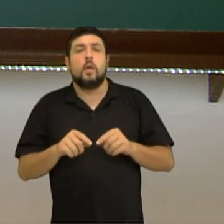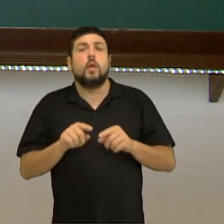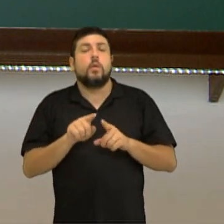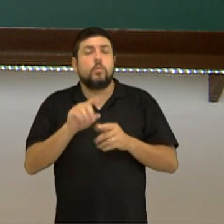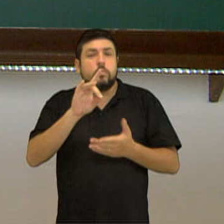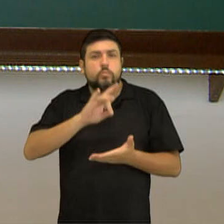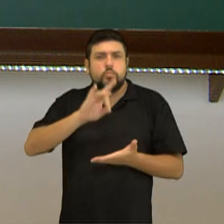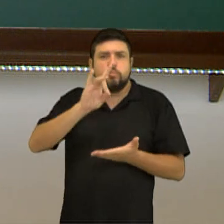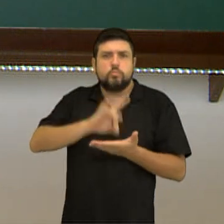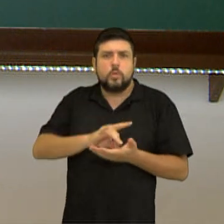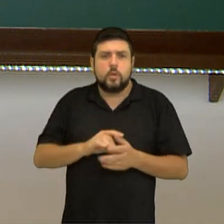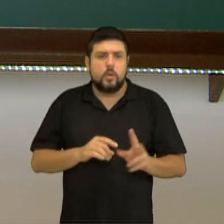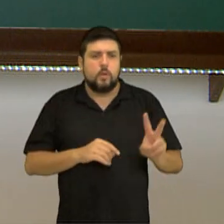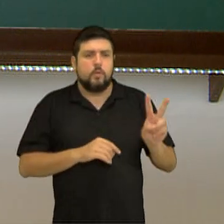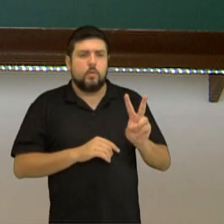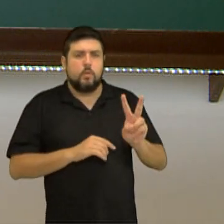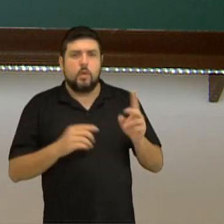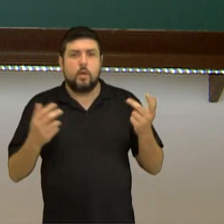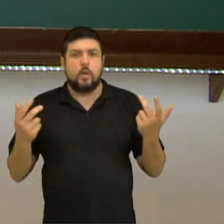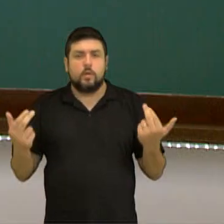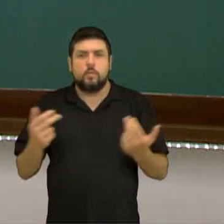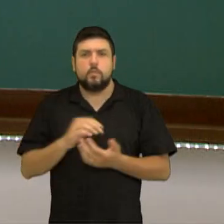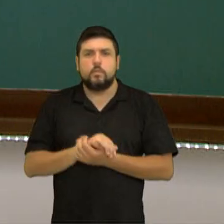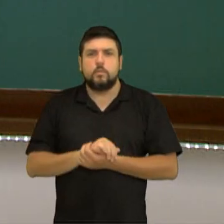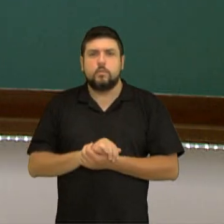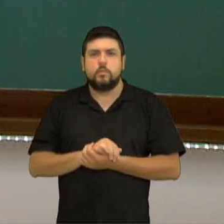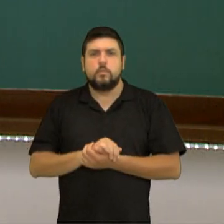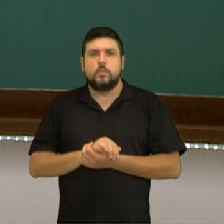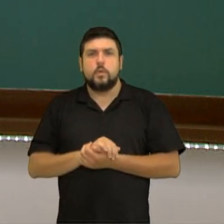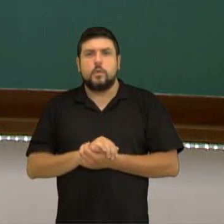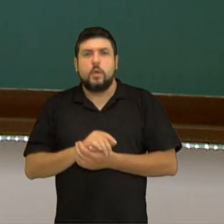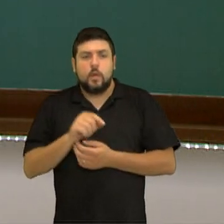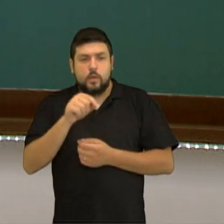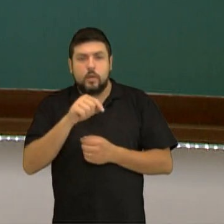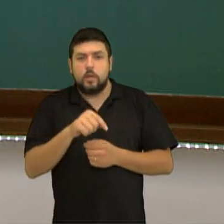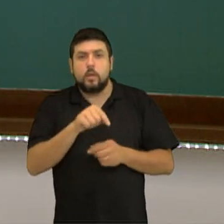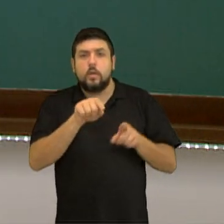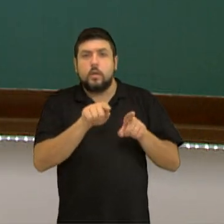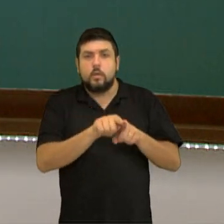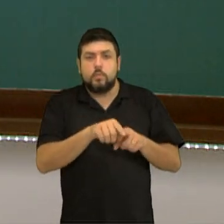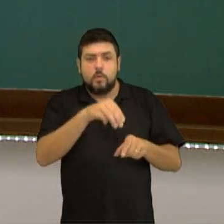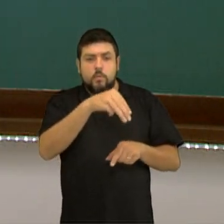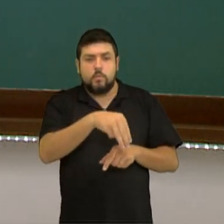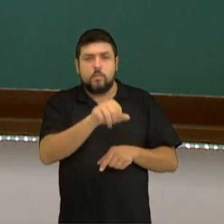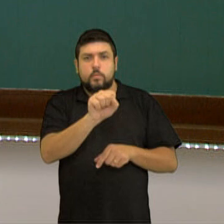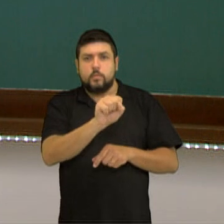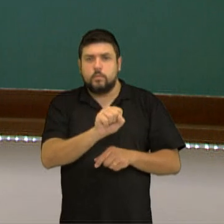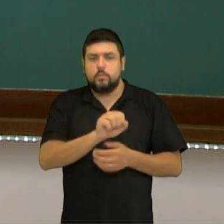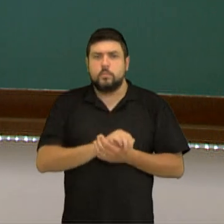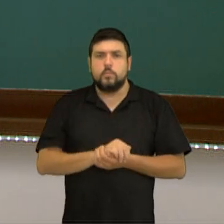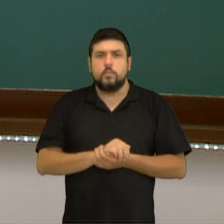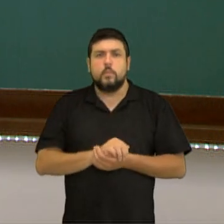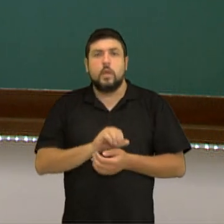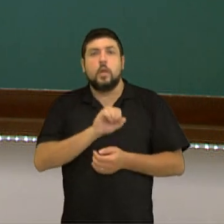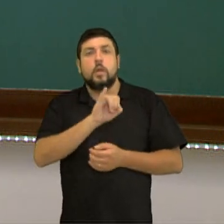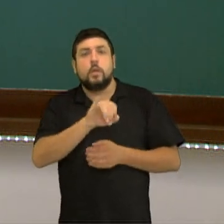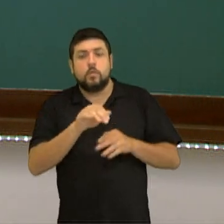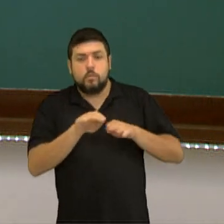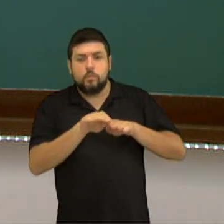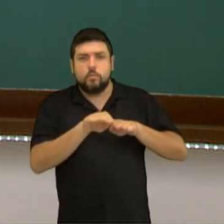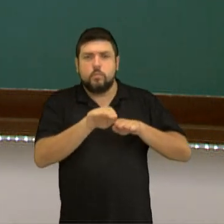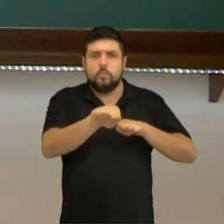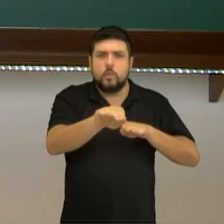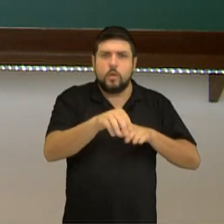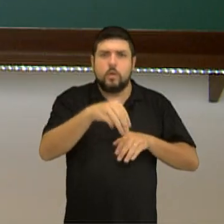na velocidade. Ou seja, a velocidade ela tem que ser metros por segundo e, consequentemente, o deslocamento em metros e